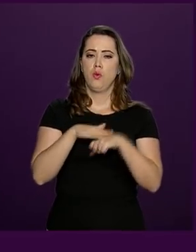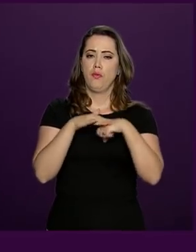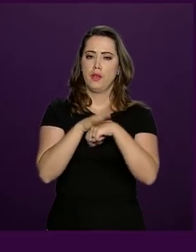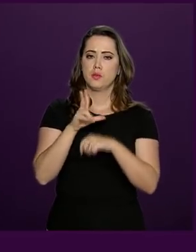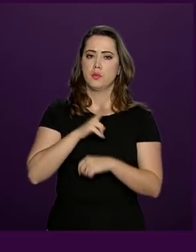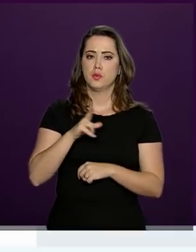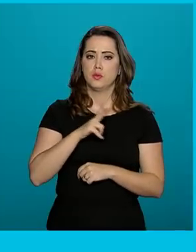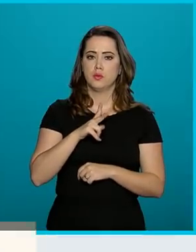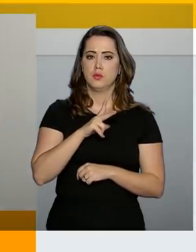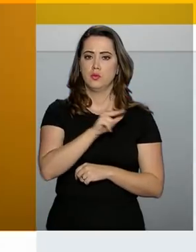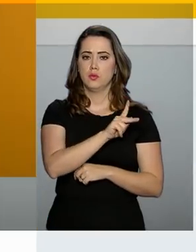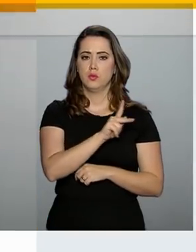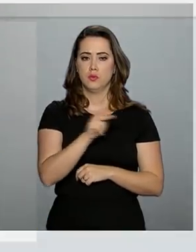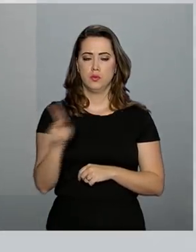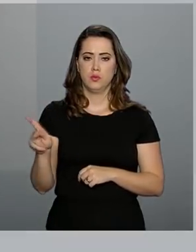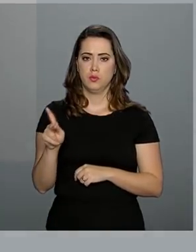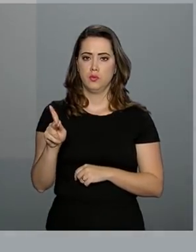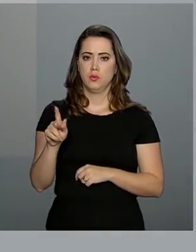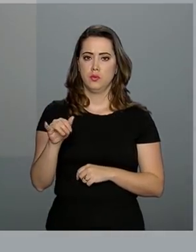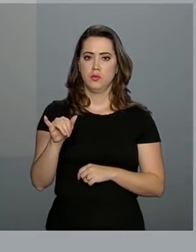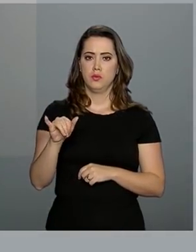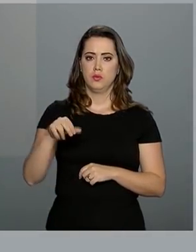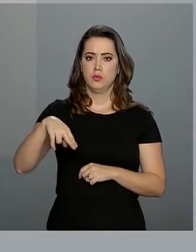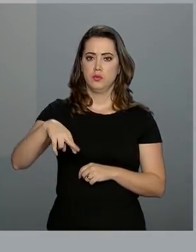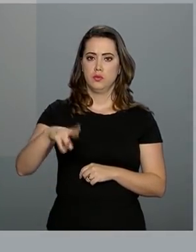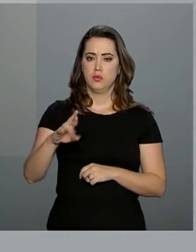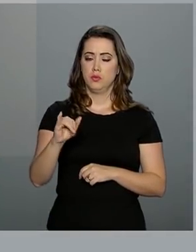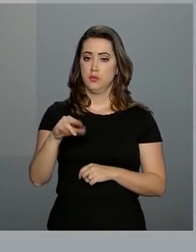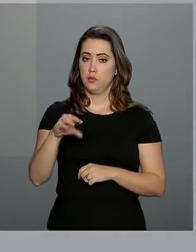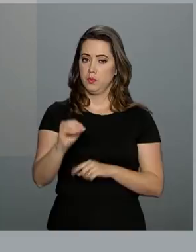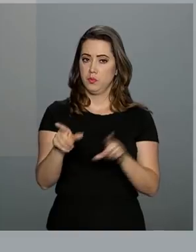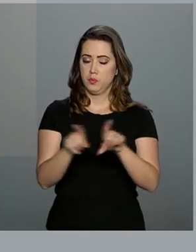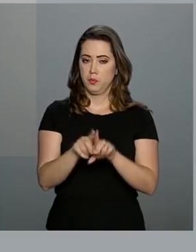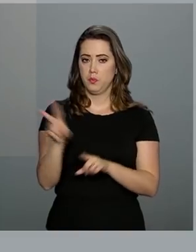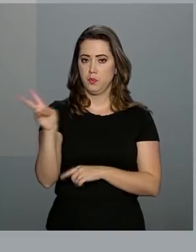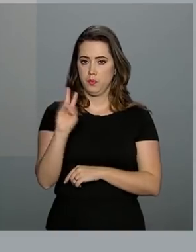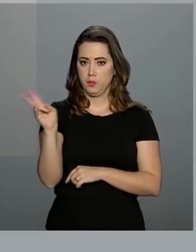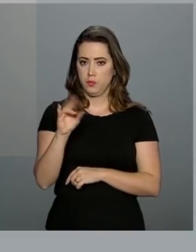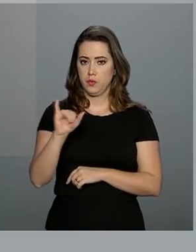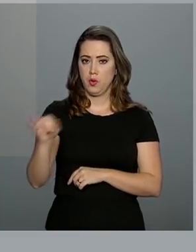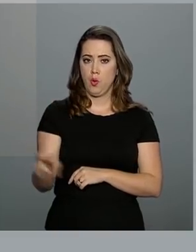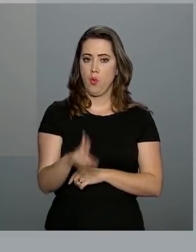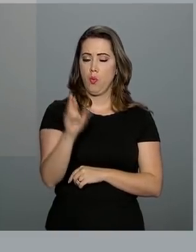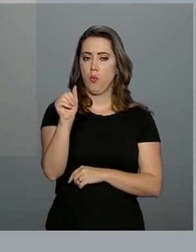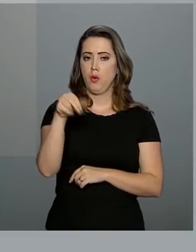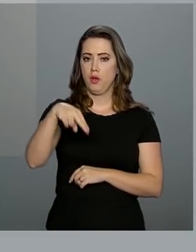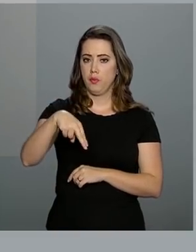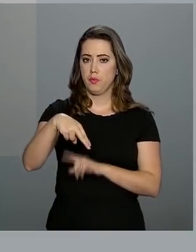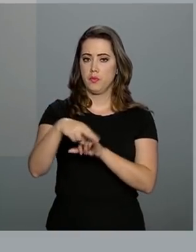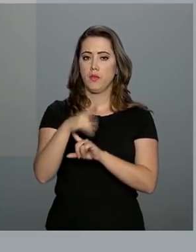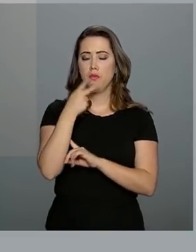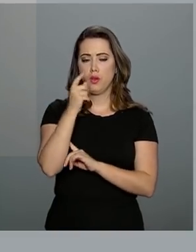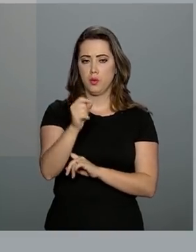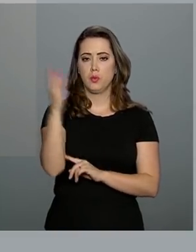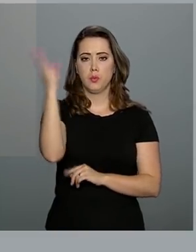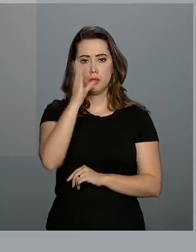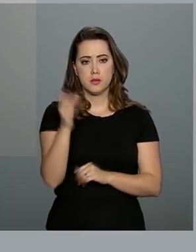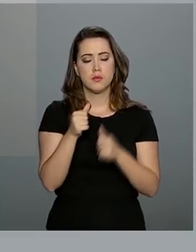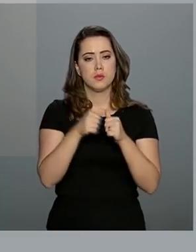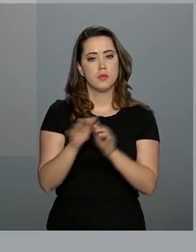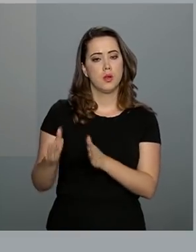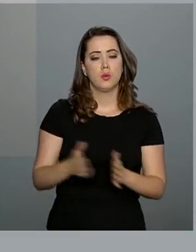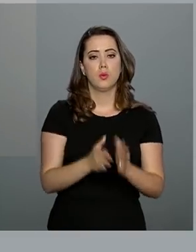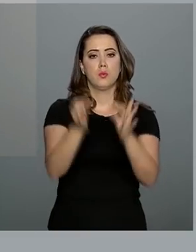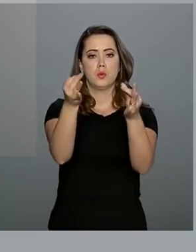conversou em particular com o presidente interino da Venezuela, Juan Guaidó, e garantiu que o Brasil está